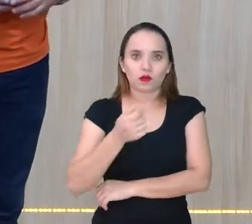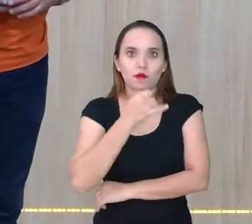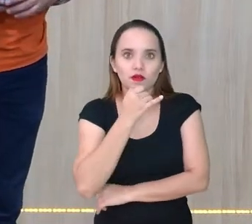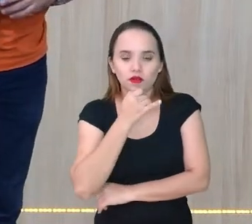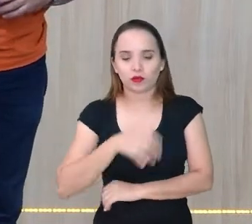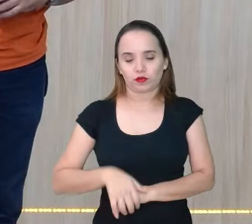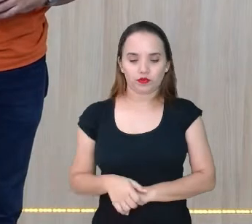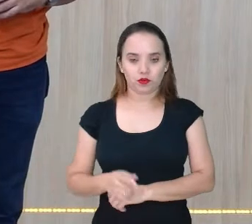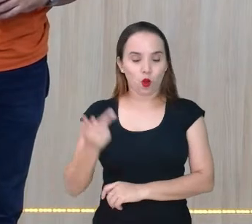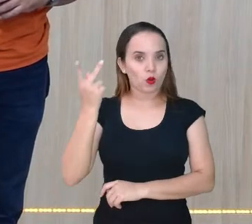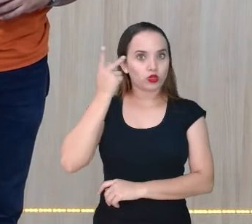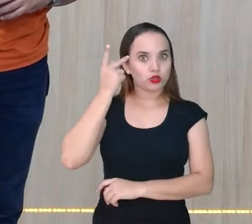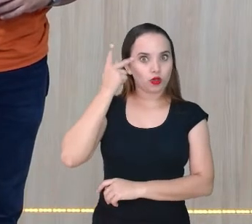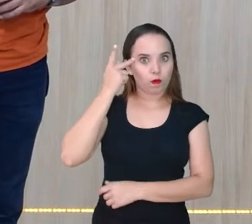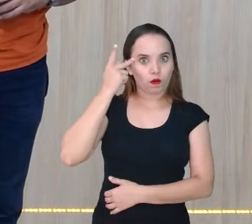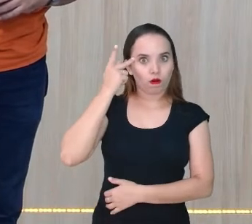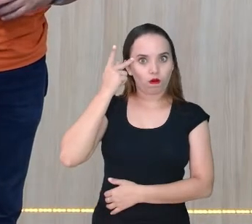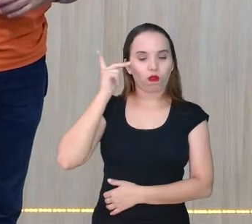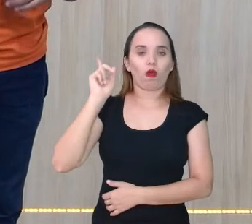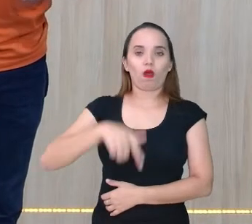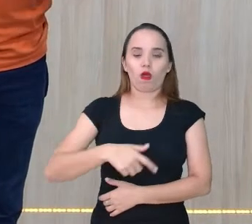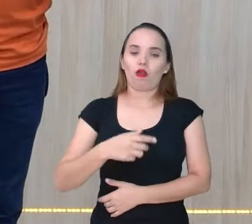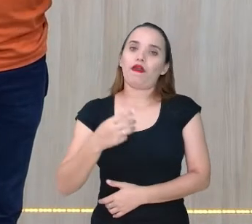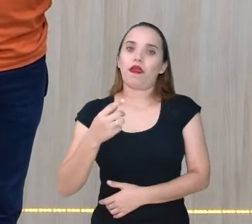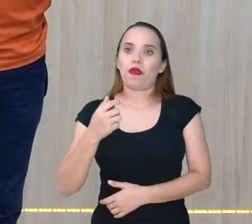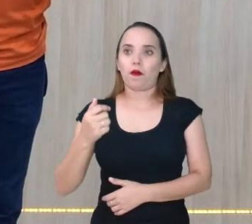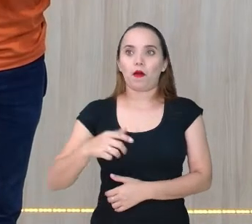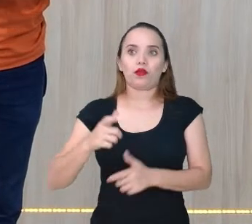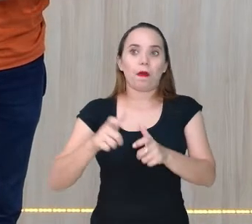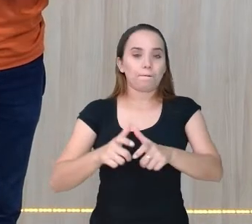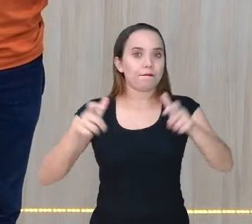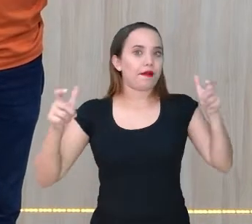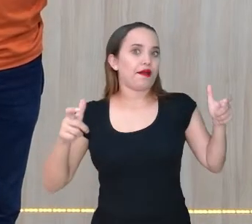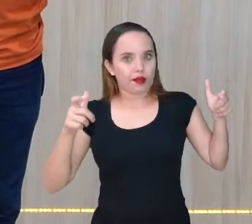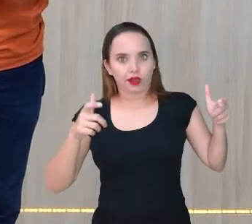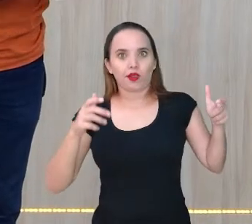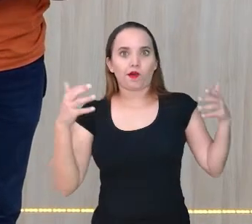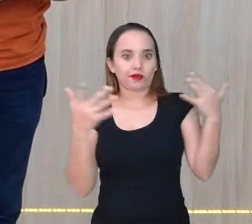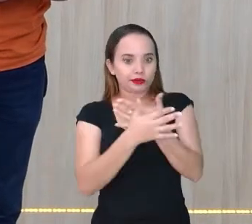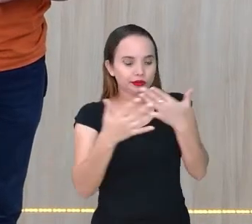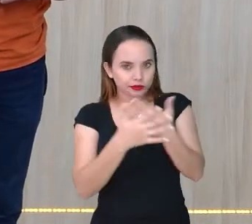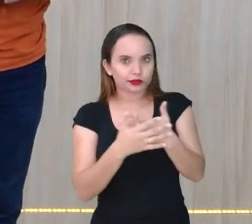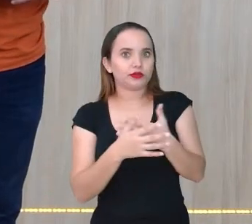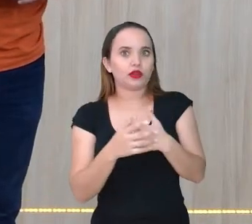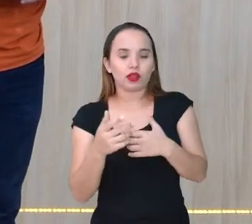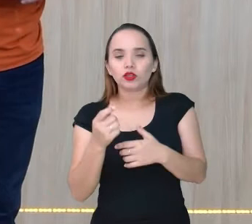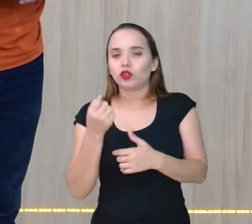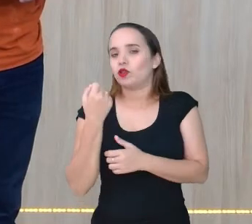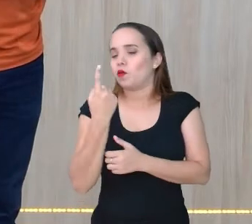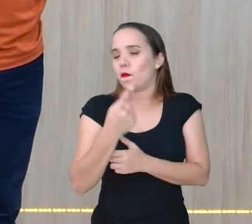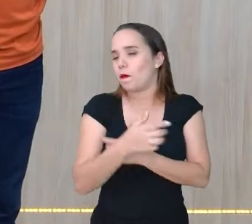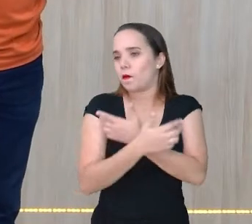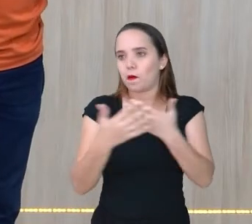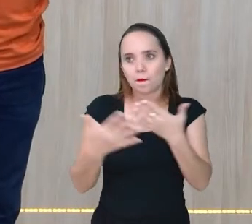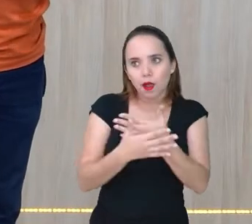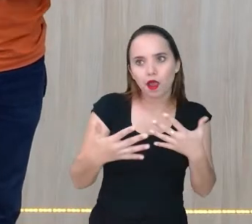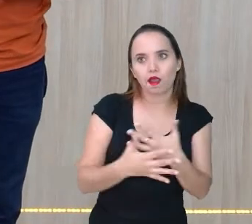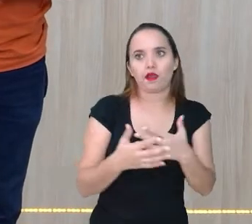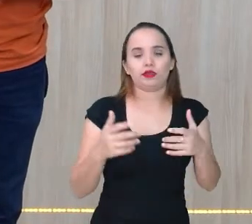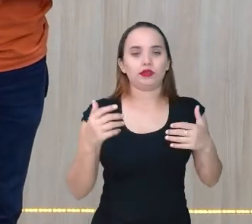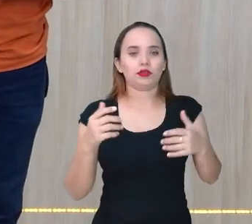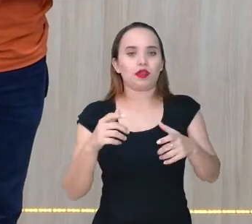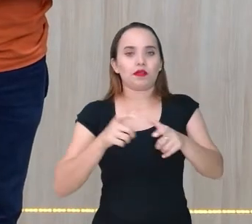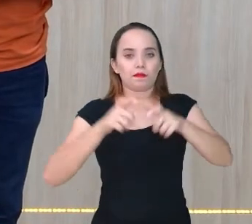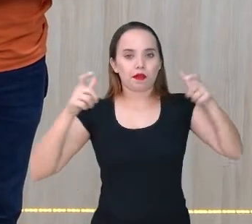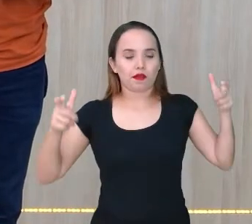Latina. Megalópole, Né? É. Você tem outras cidades, como por exemplo Nova York, né? Lá nos Estados